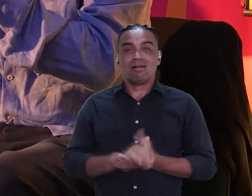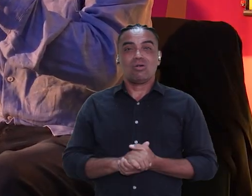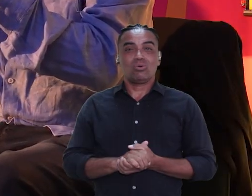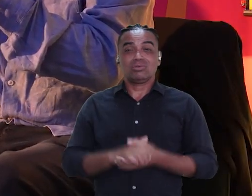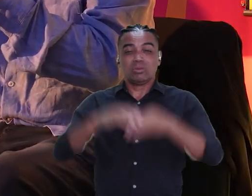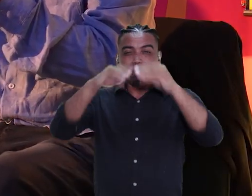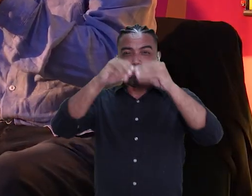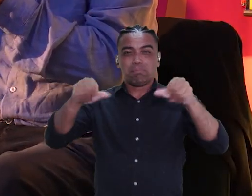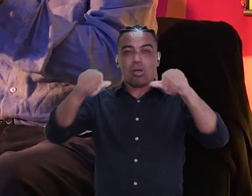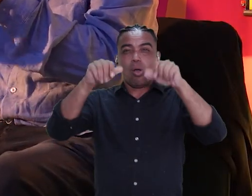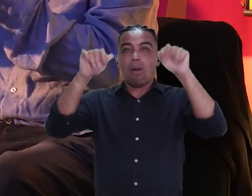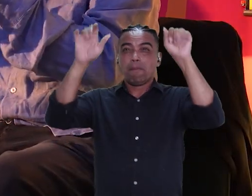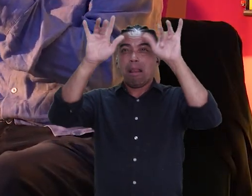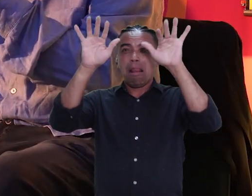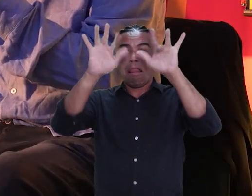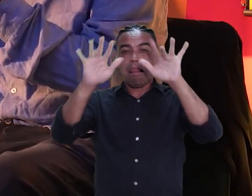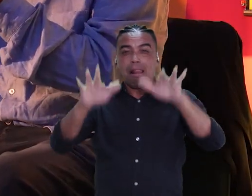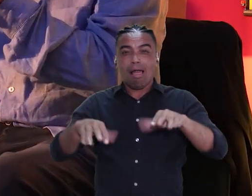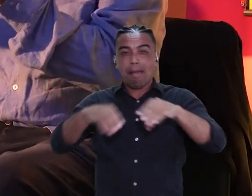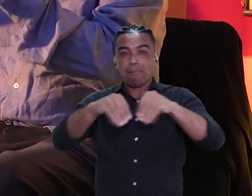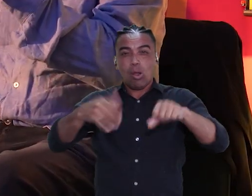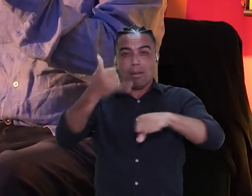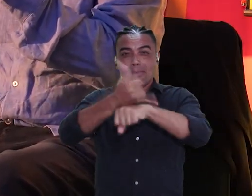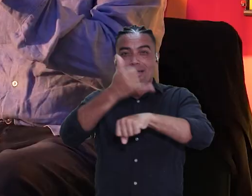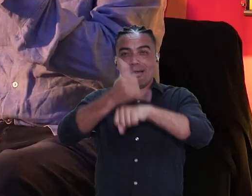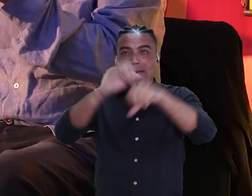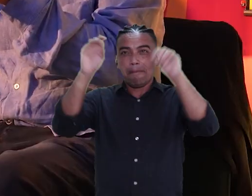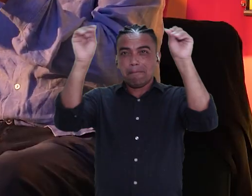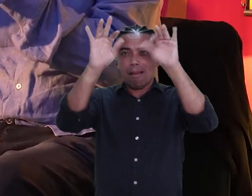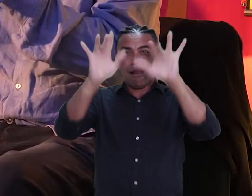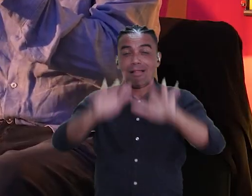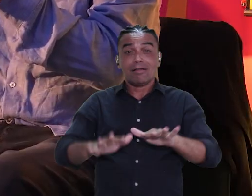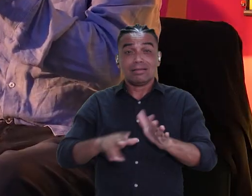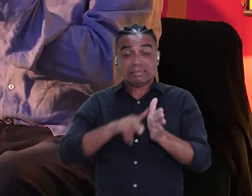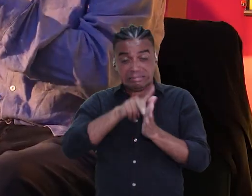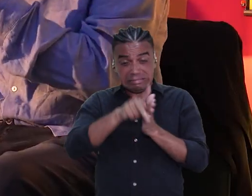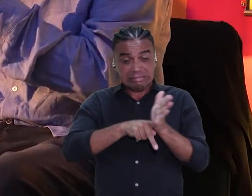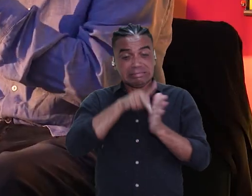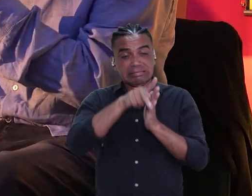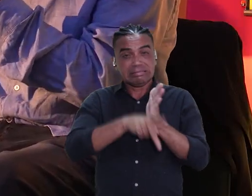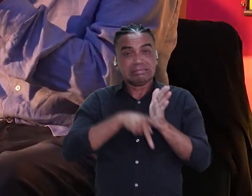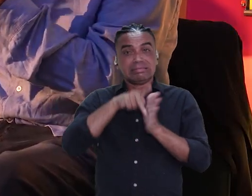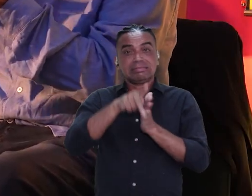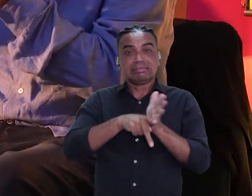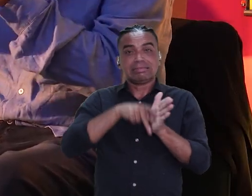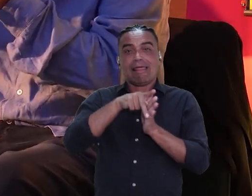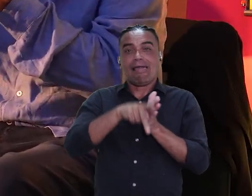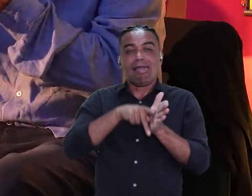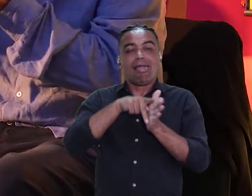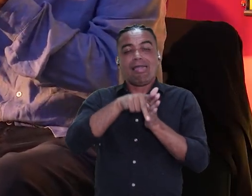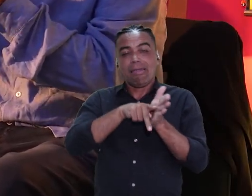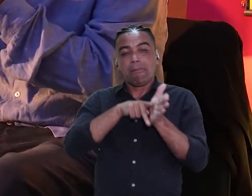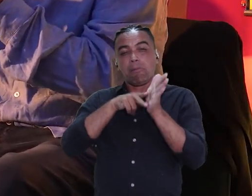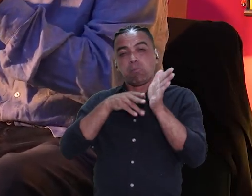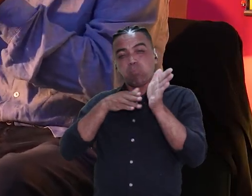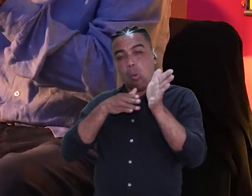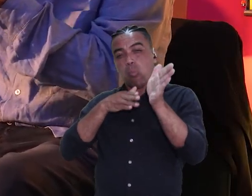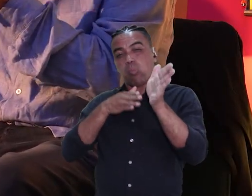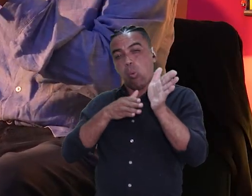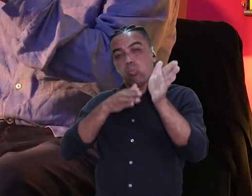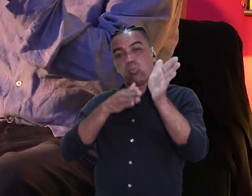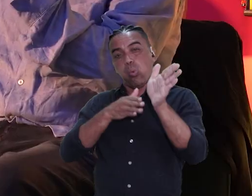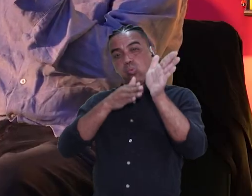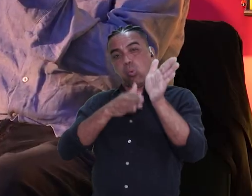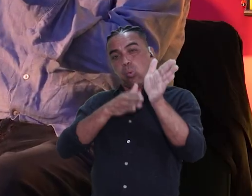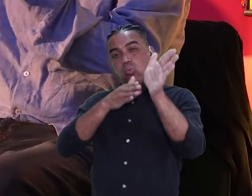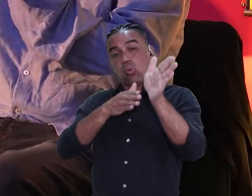chove minério de ferro em Itabira, não é? Os trens saem diariamente, o que ele chamou de trem monstro, né?